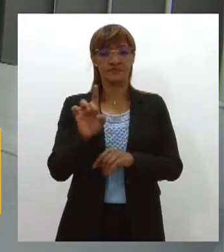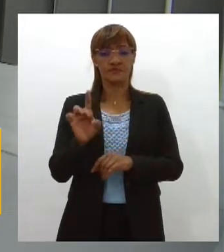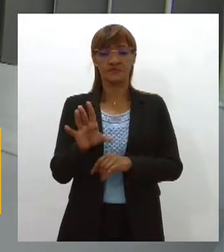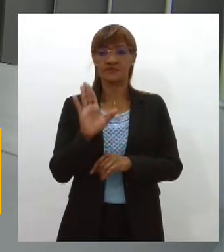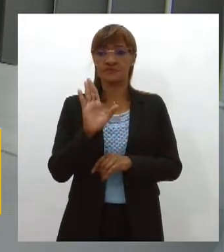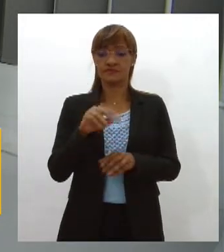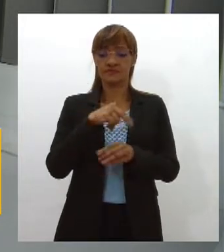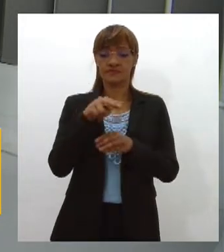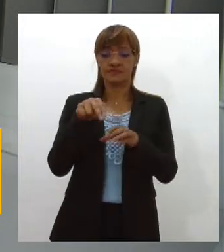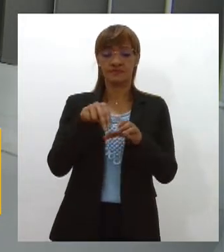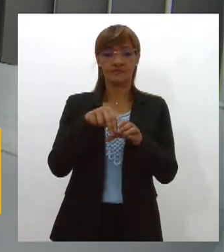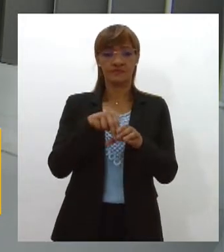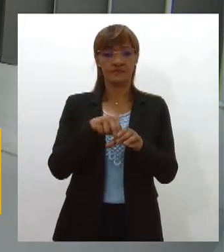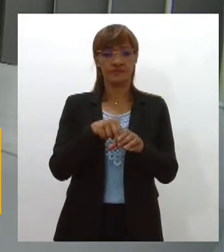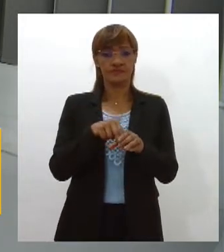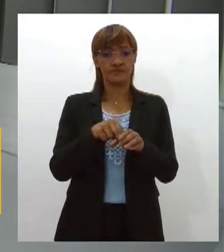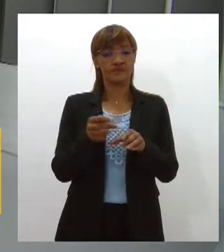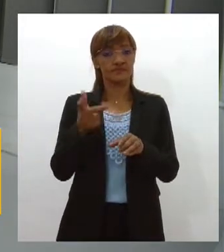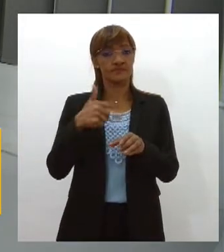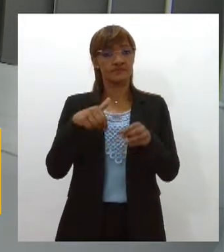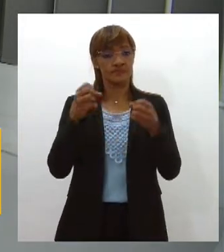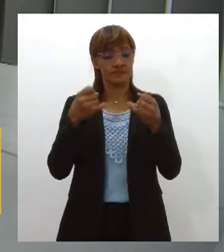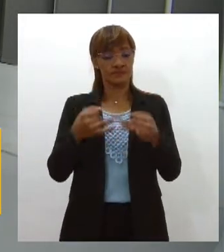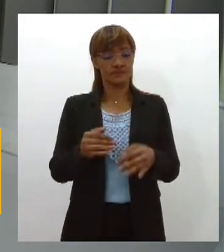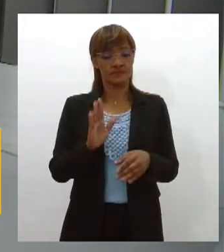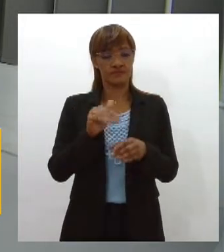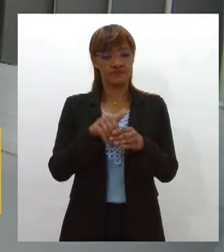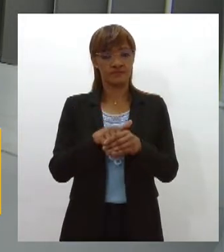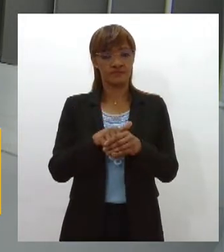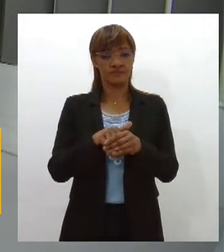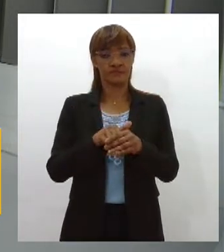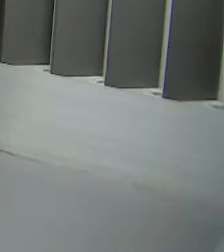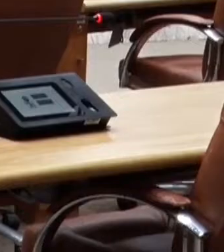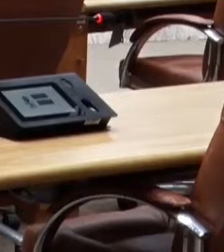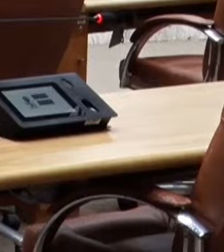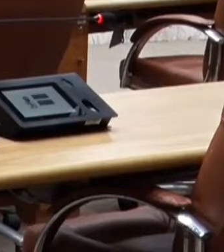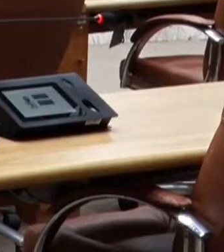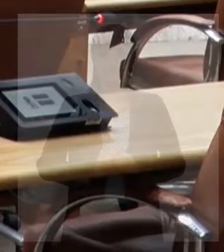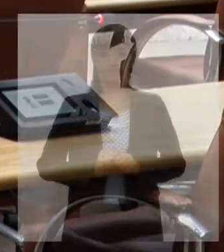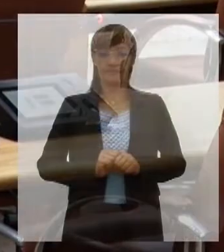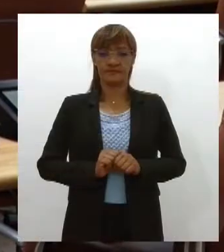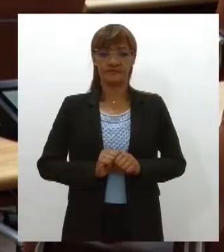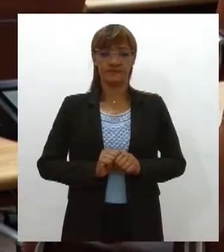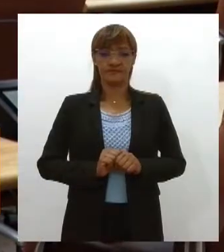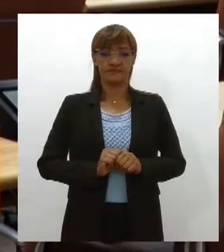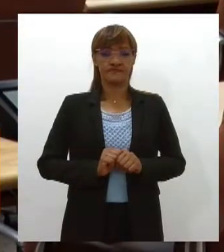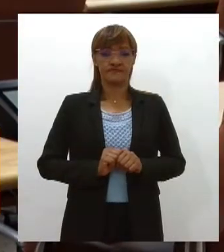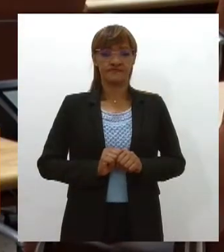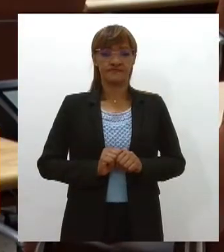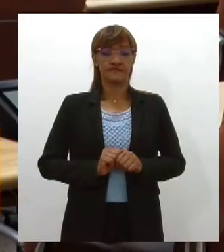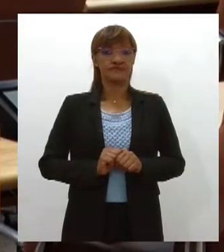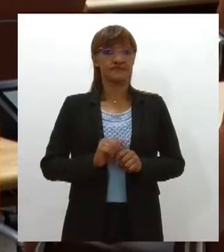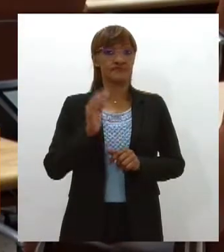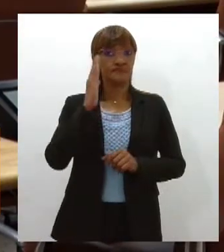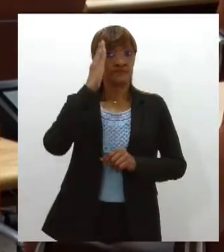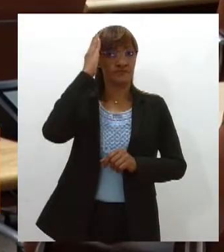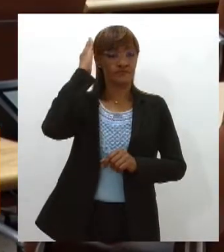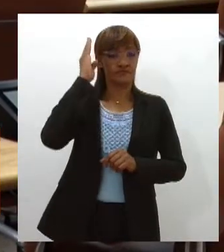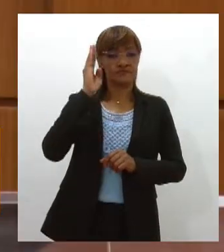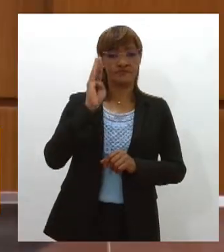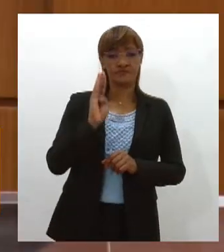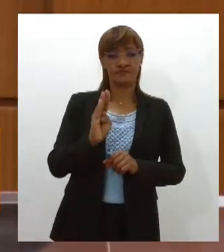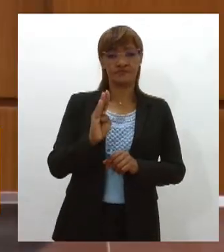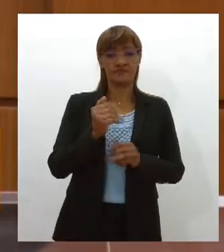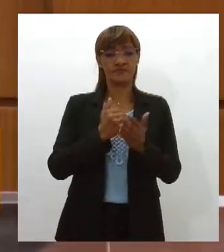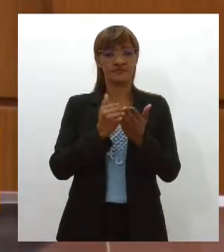tribuna para repercutir as eleições do último domingo em Sergipe. Irã Barbosa, do PSOL, iniciou os